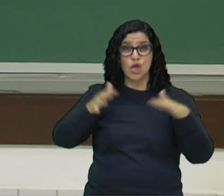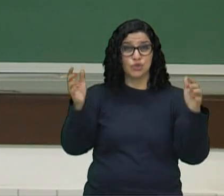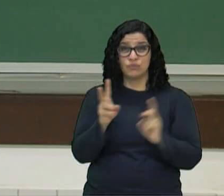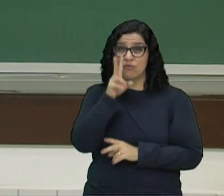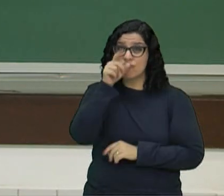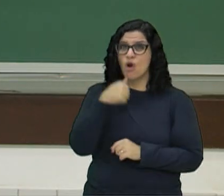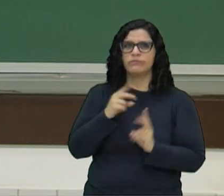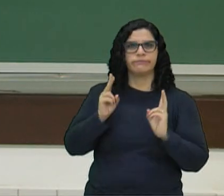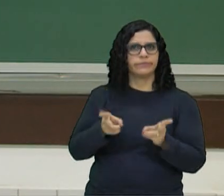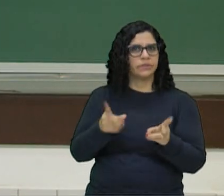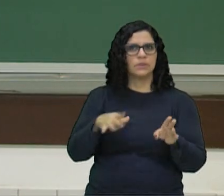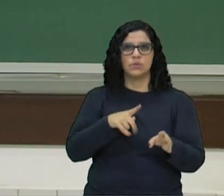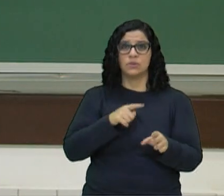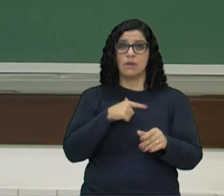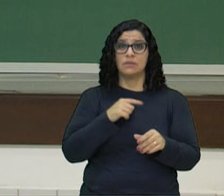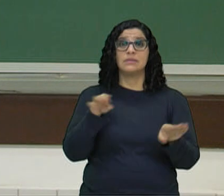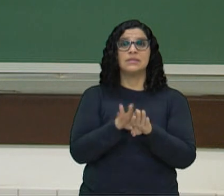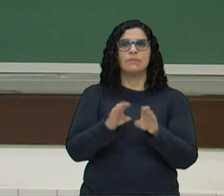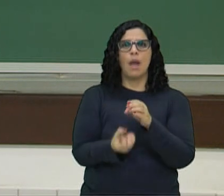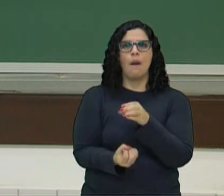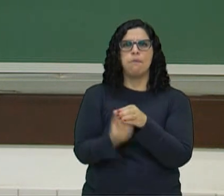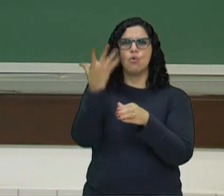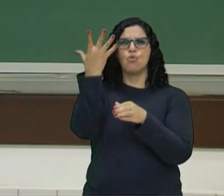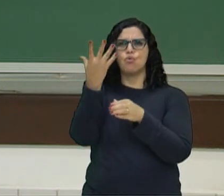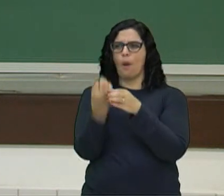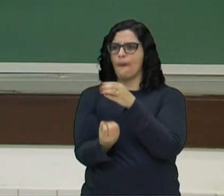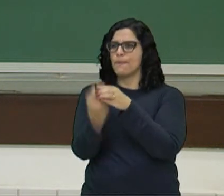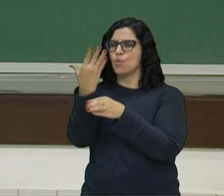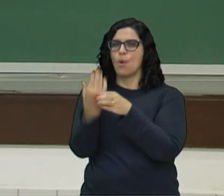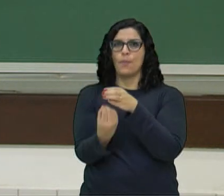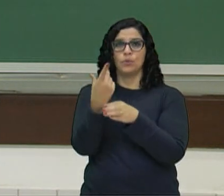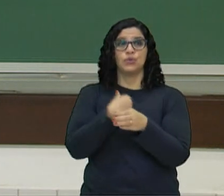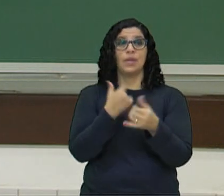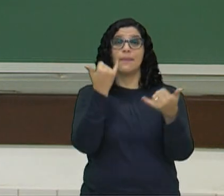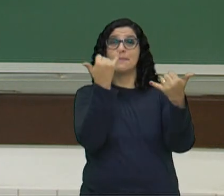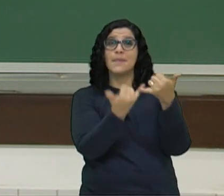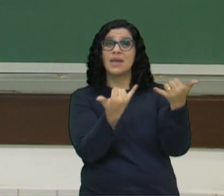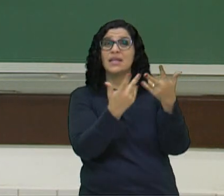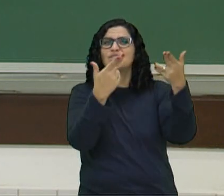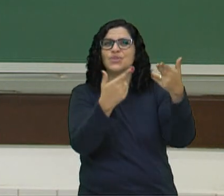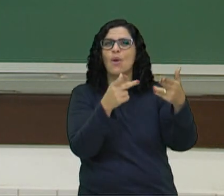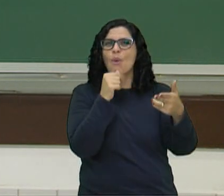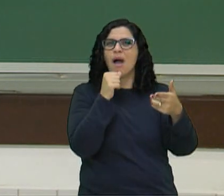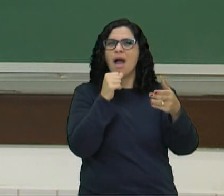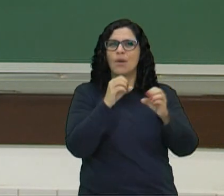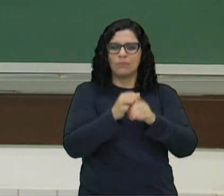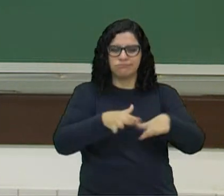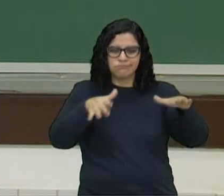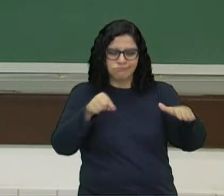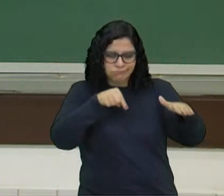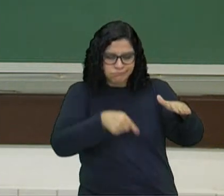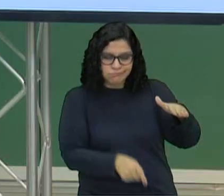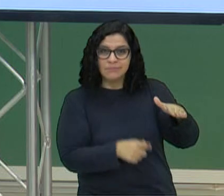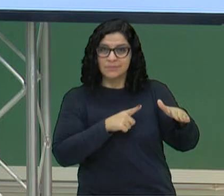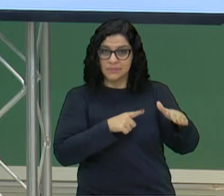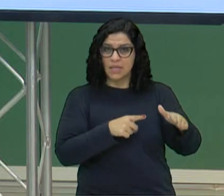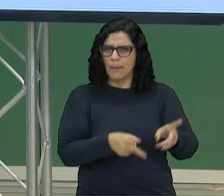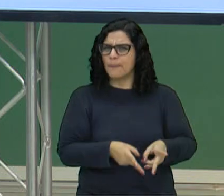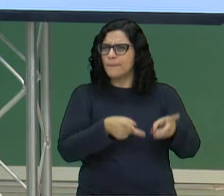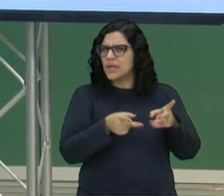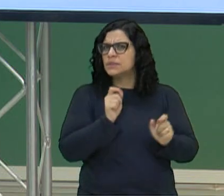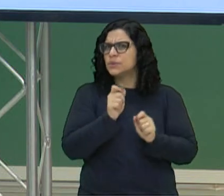intensas e constantes, e muito vulcanismo. Condição semelhante ao que há lá no fundo do oceano. E o que eles perceberam?